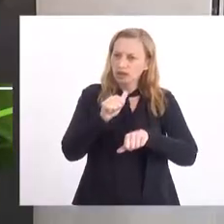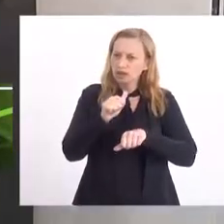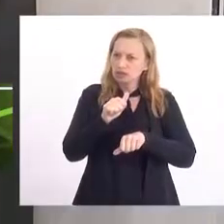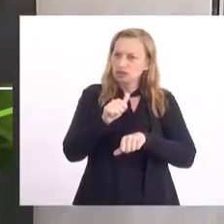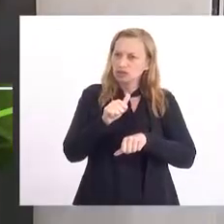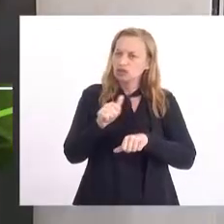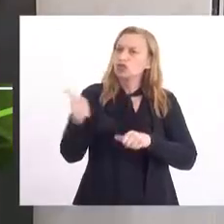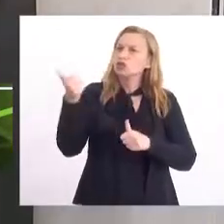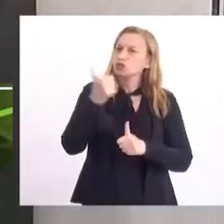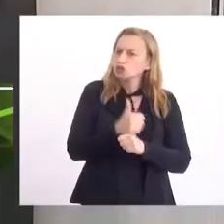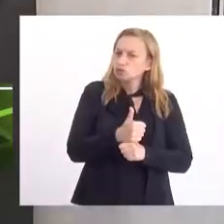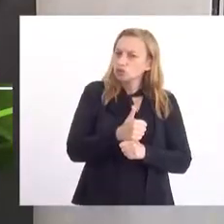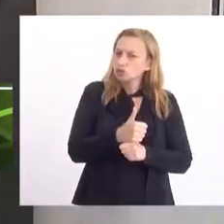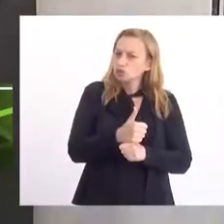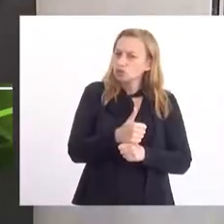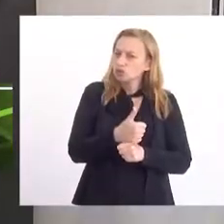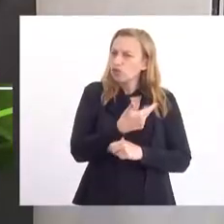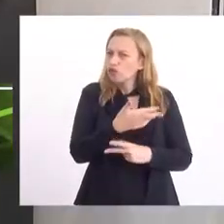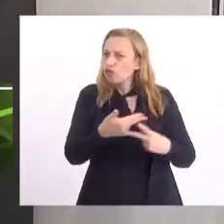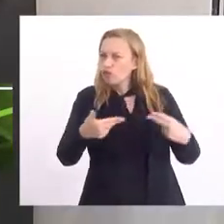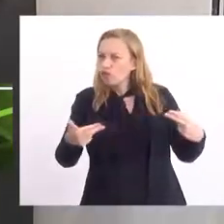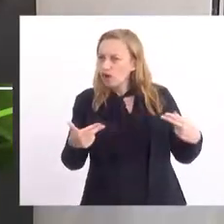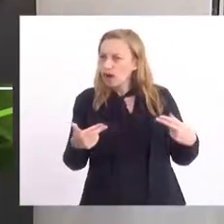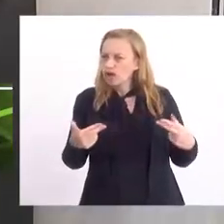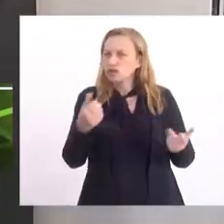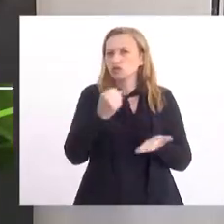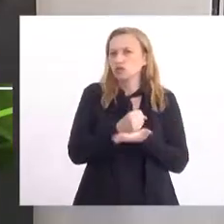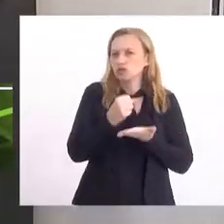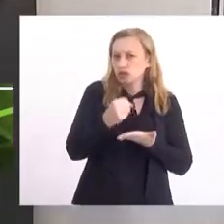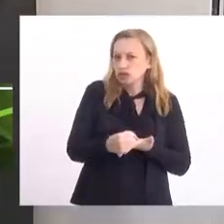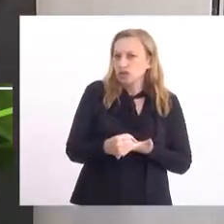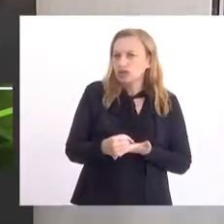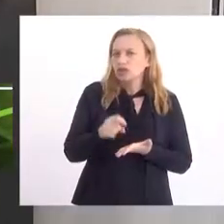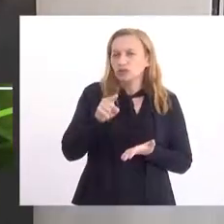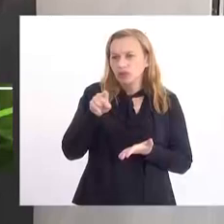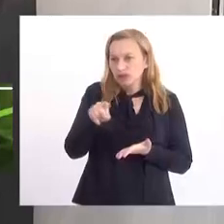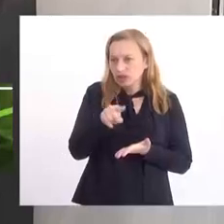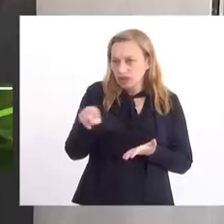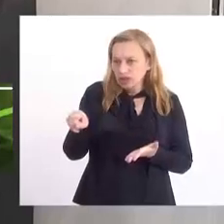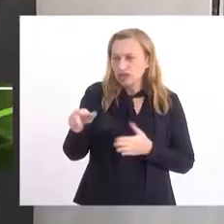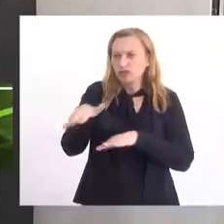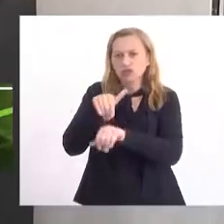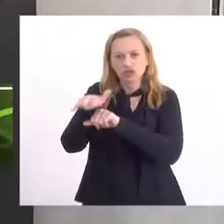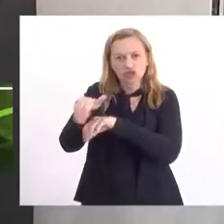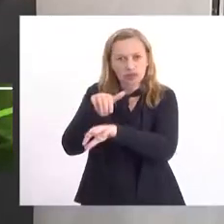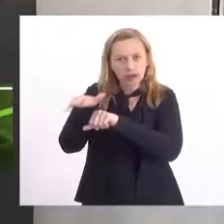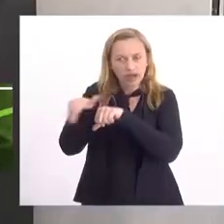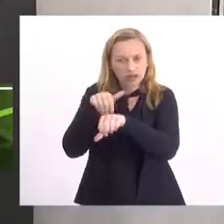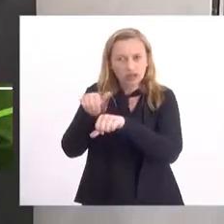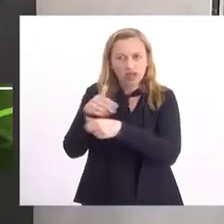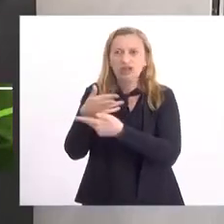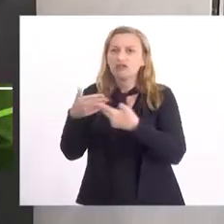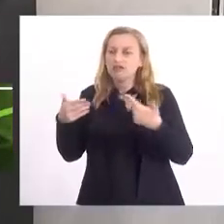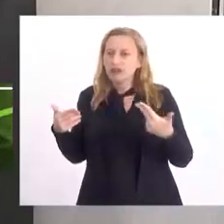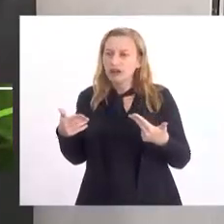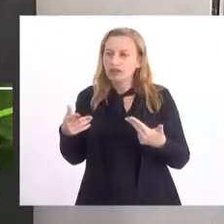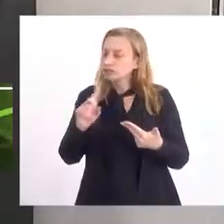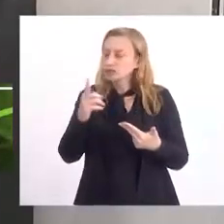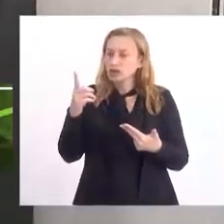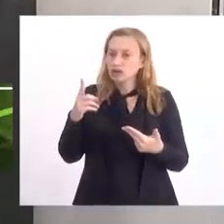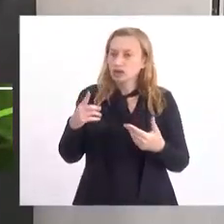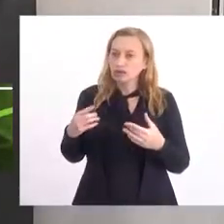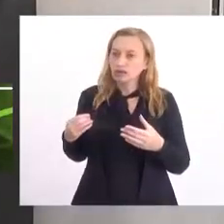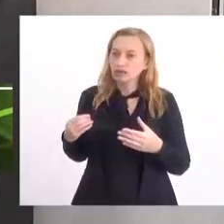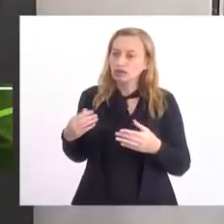foram substituídos vários dos contratados por aqueles que foram sendo chamados e muitos não